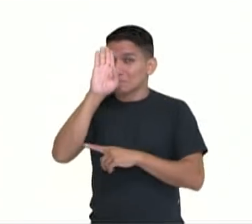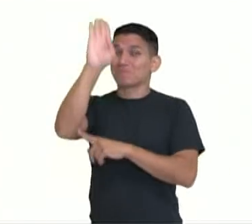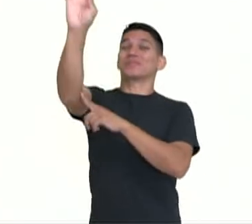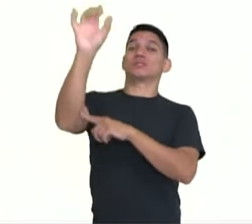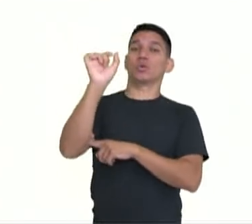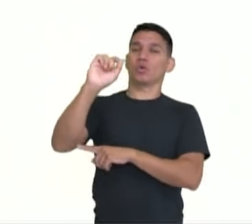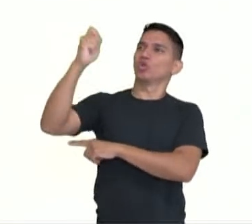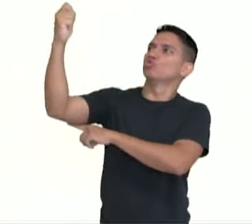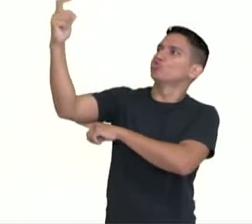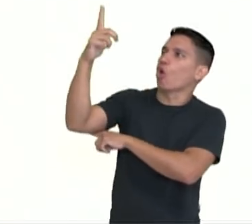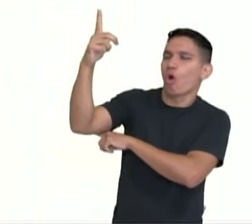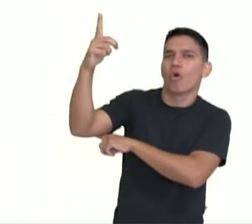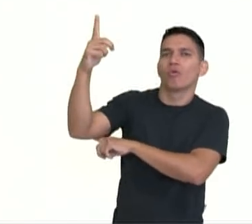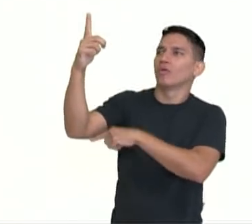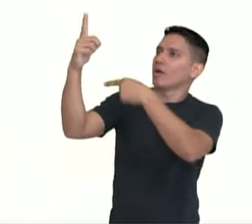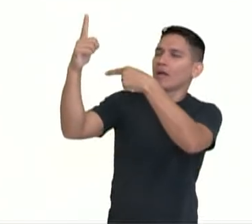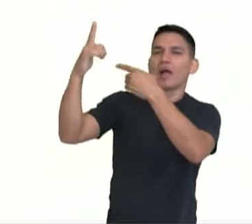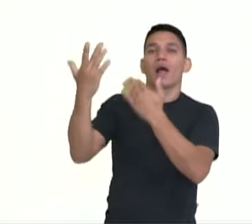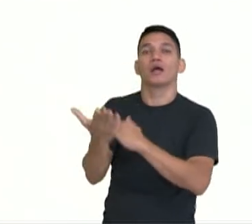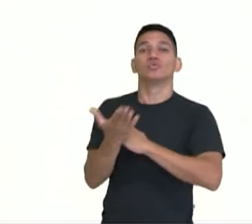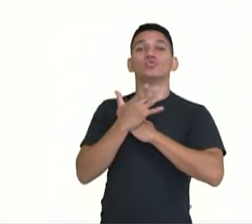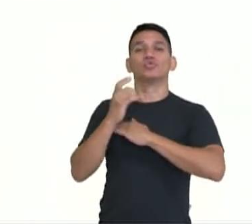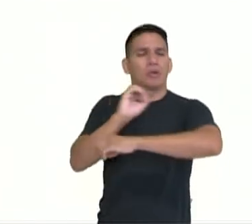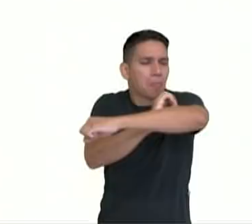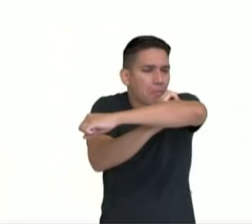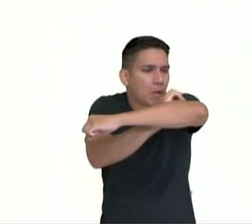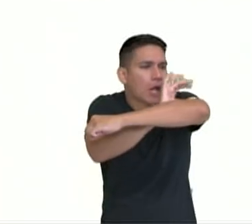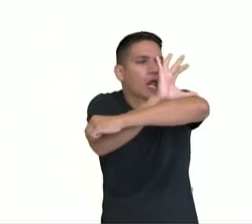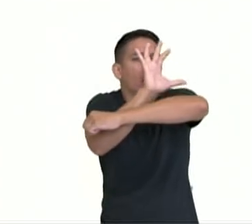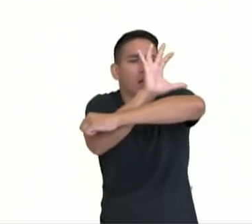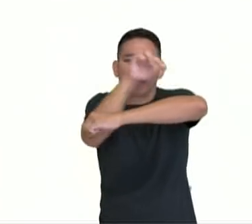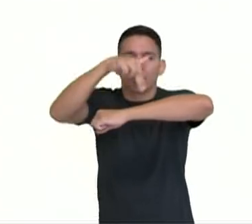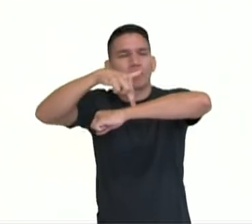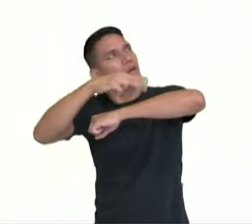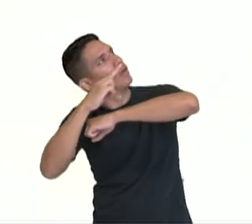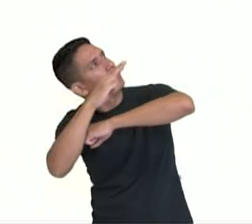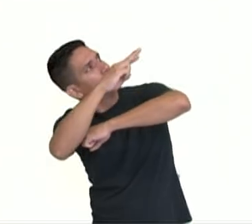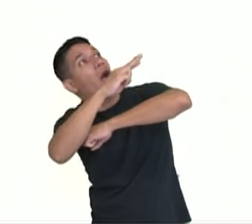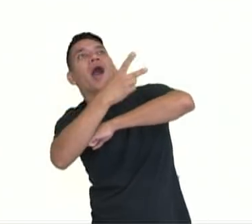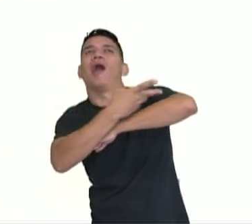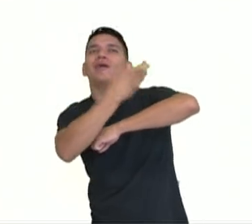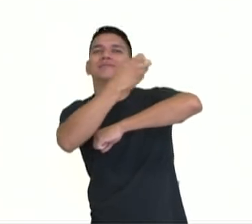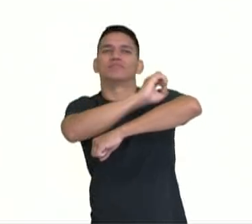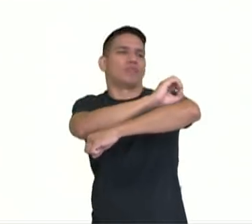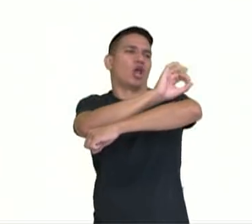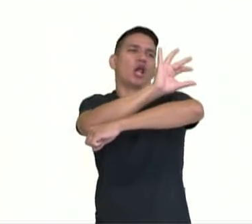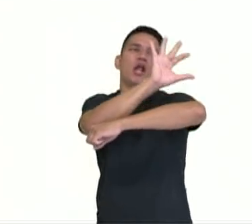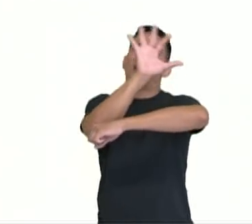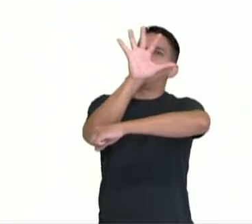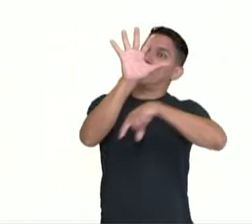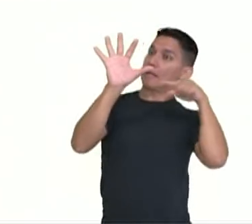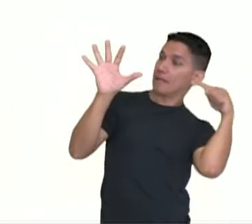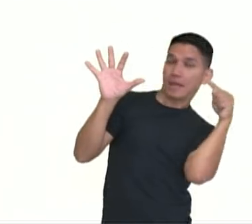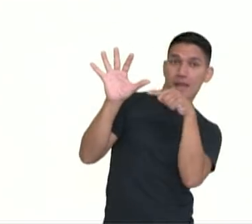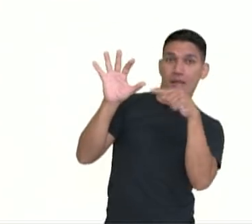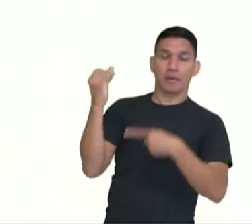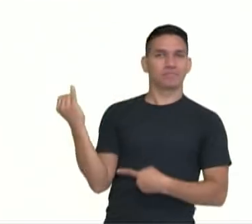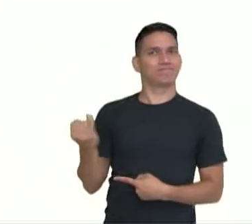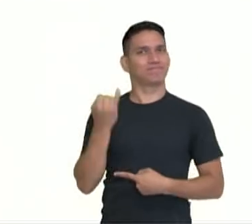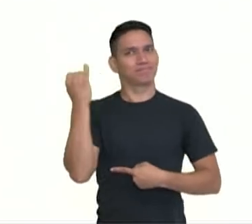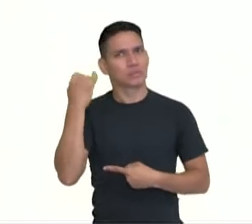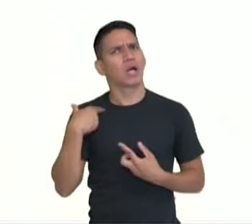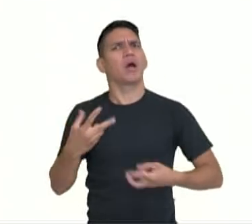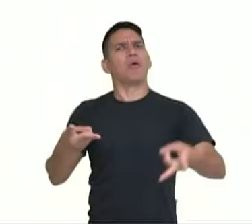essa orientação. O Sol é um elemento importantíssimo e eu consigo observar esse movimento aparente do Sol